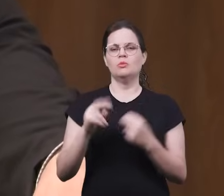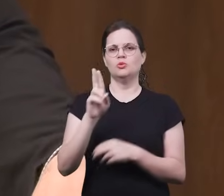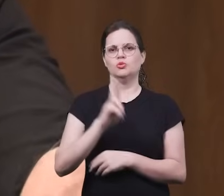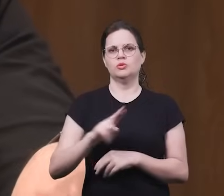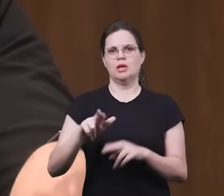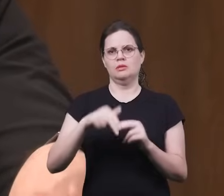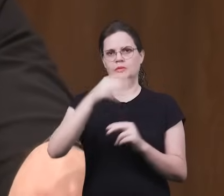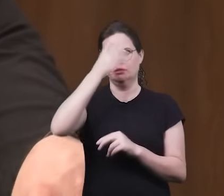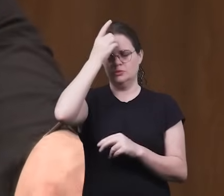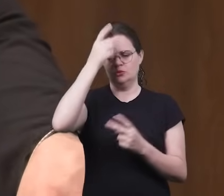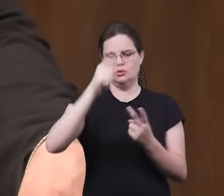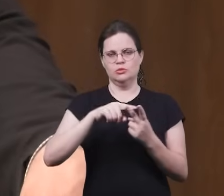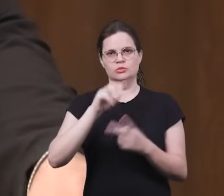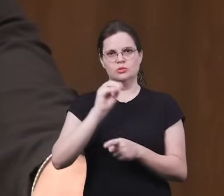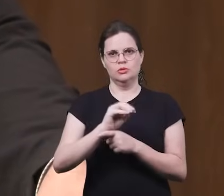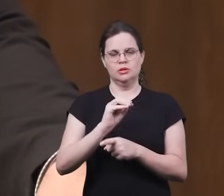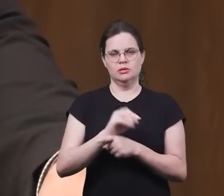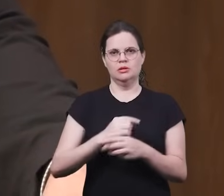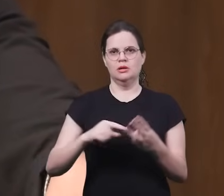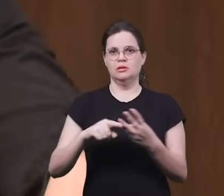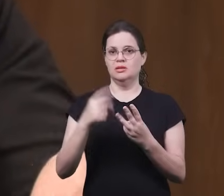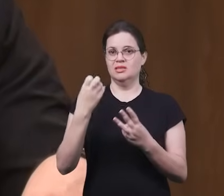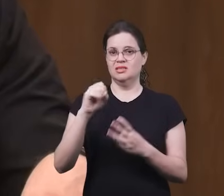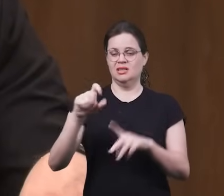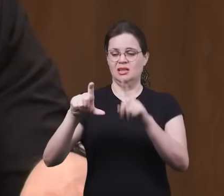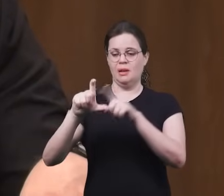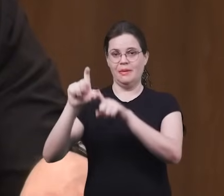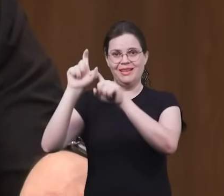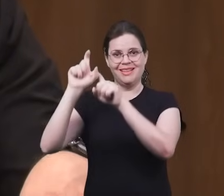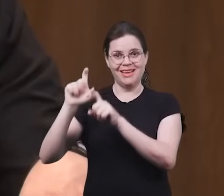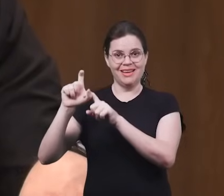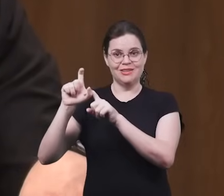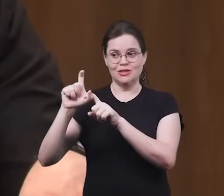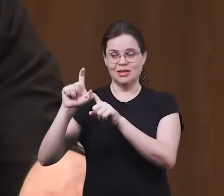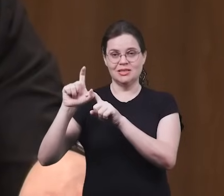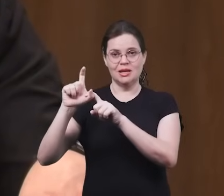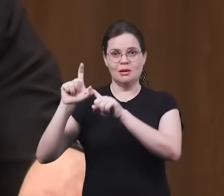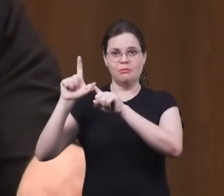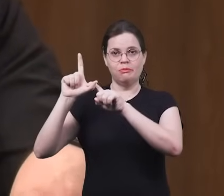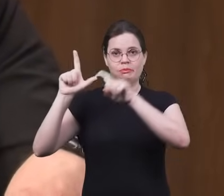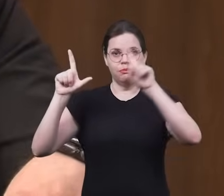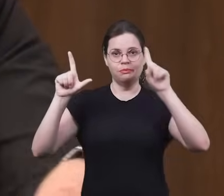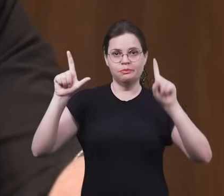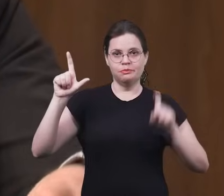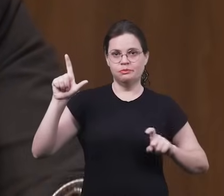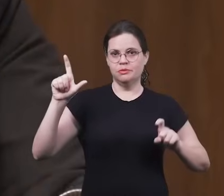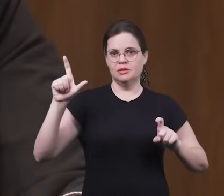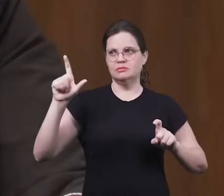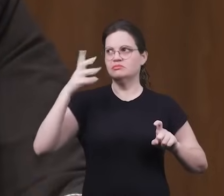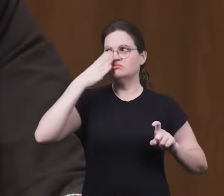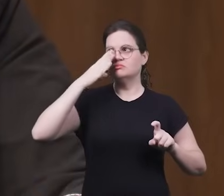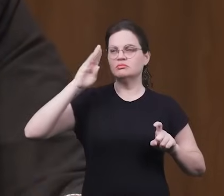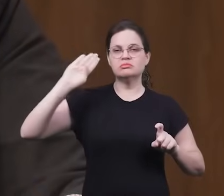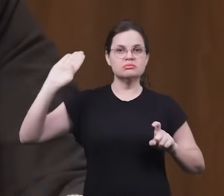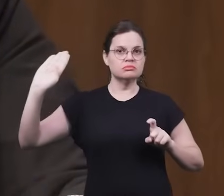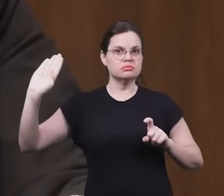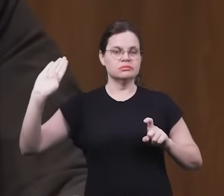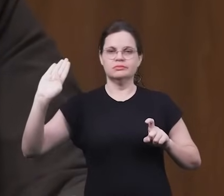dons, através do cuidado. Quando você perde isso, você não se identifica